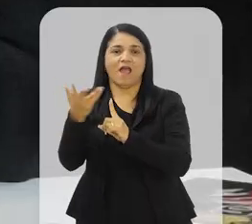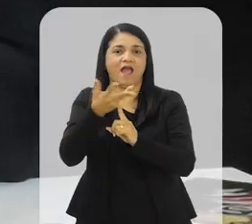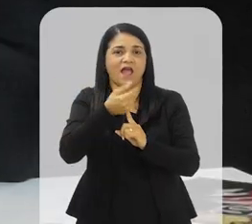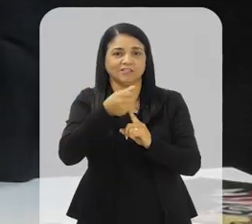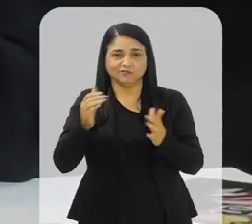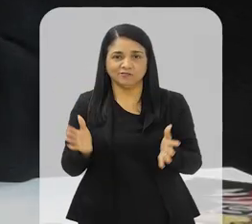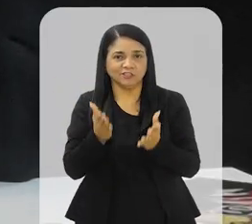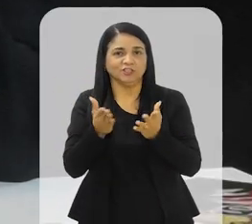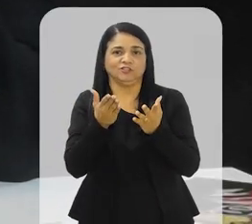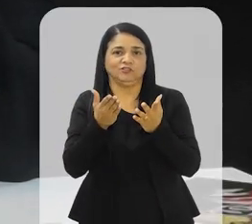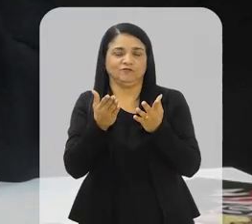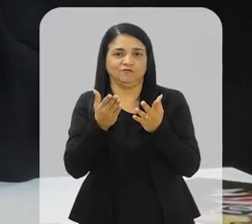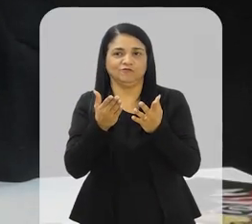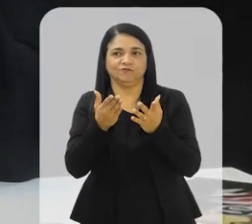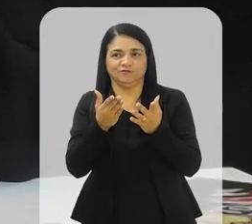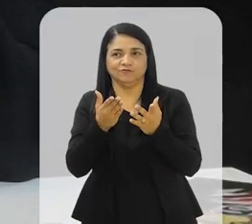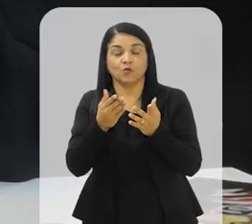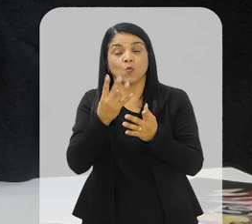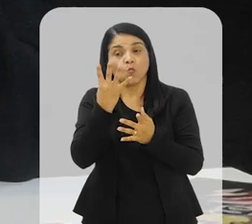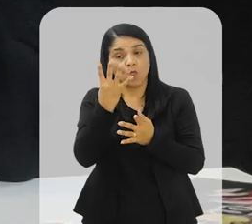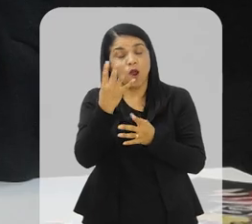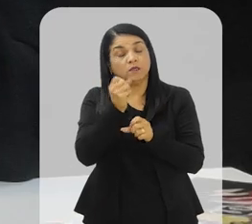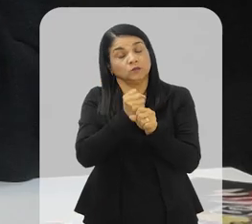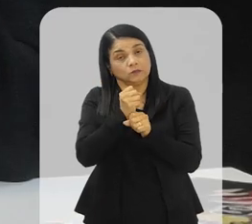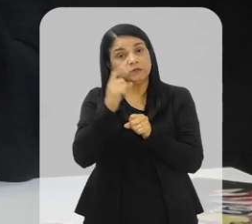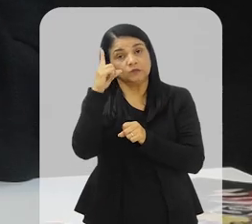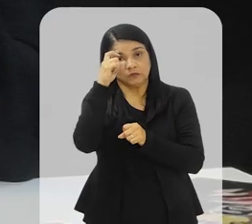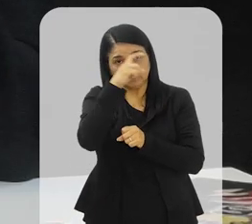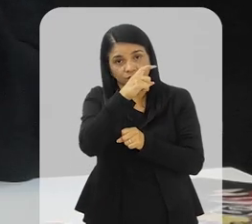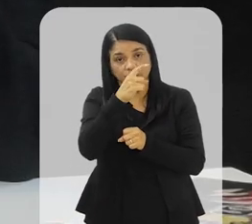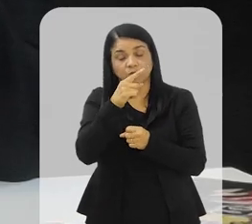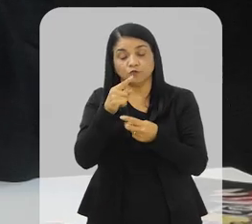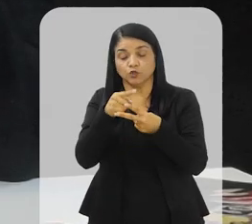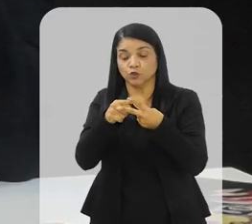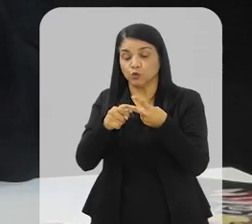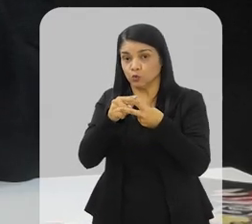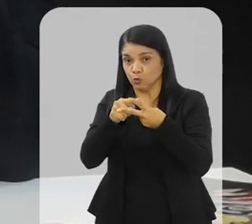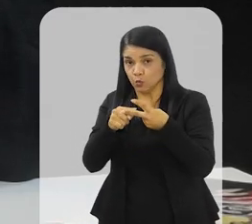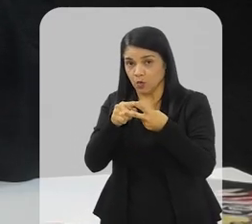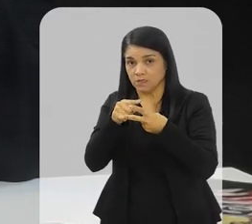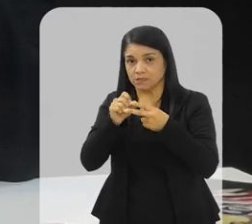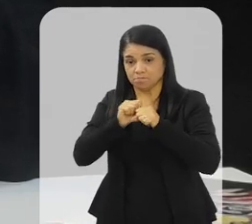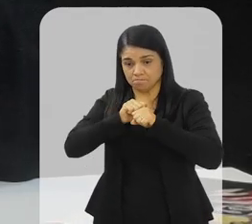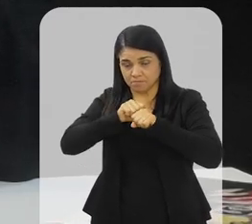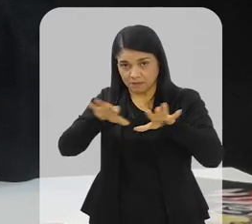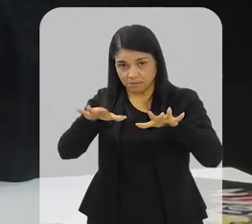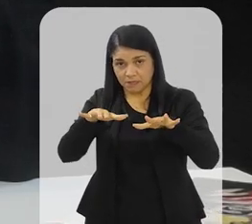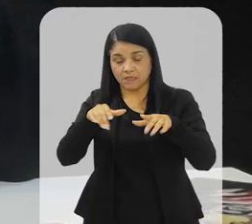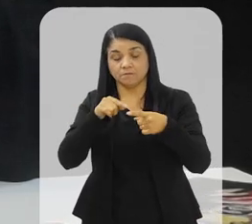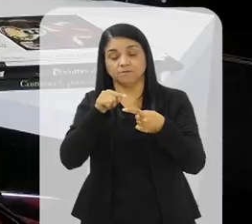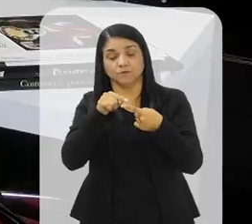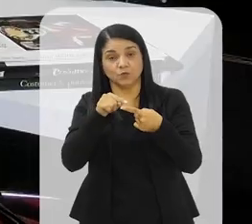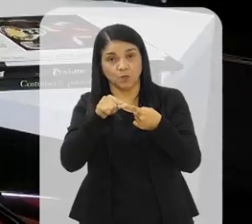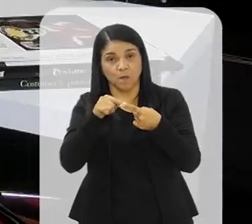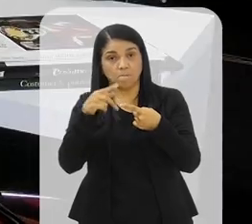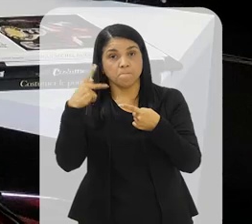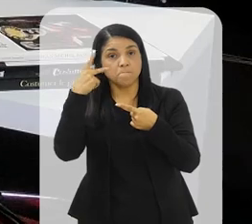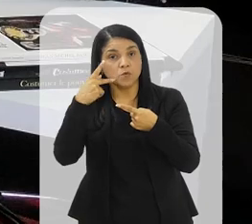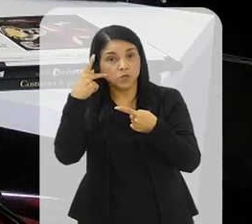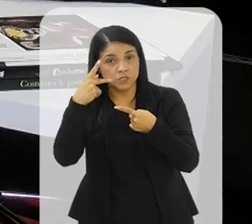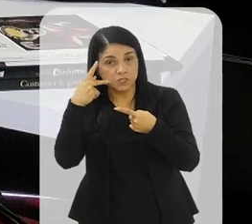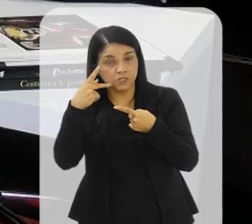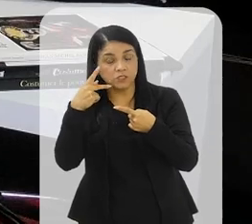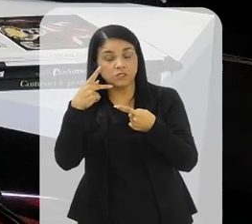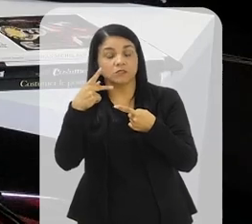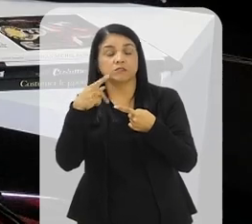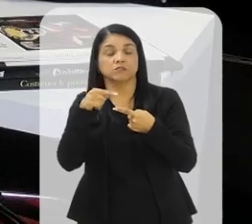olhar restrito com relação às Artes né Aos incentivos foi um qu anos muito difíceis n pand acho que nós tivemos duas pandemias uma pandemia uma pandemia